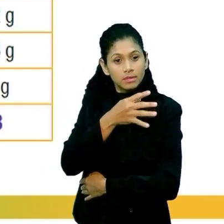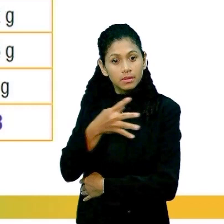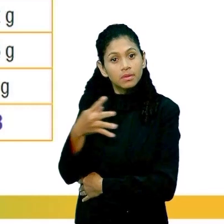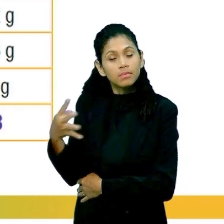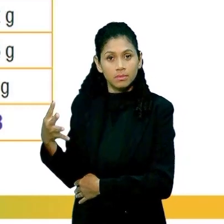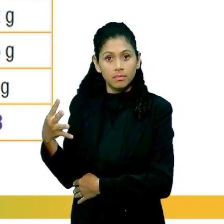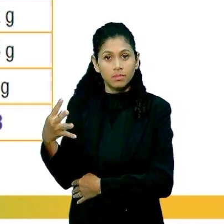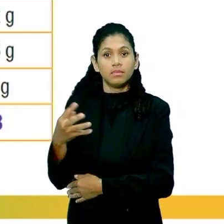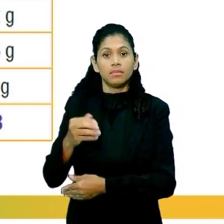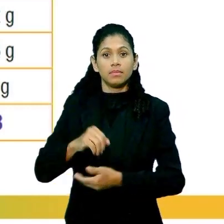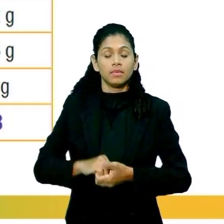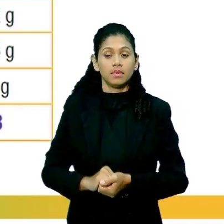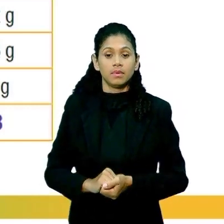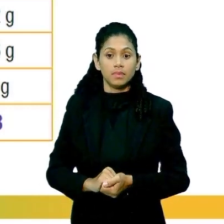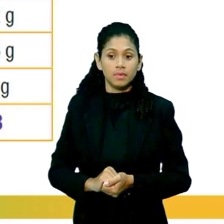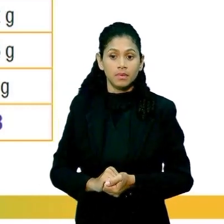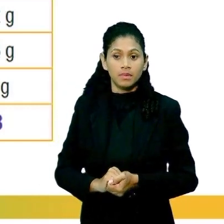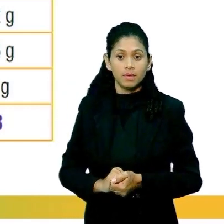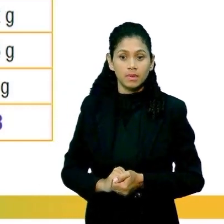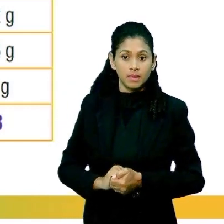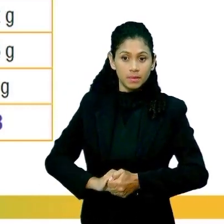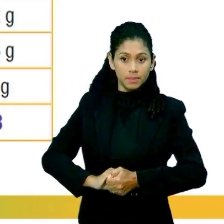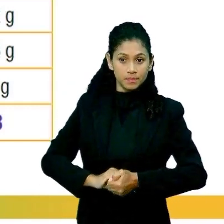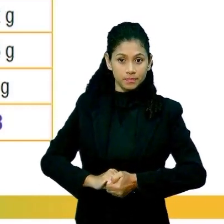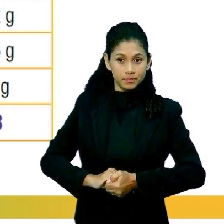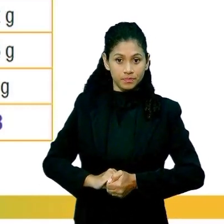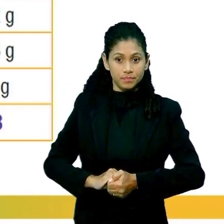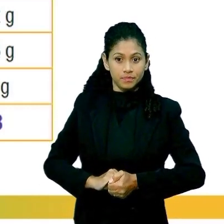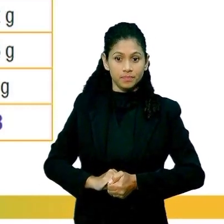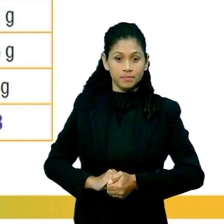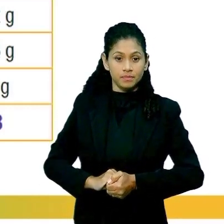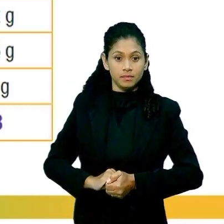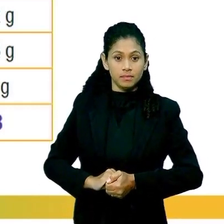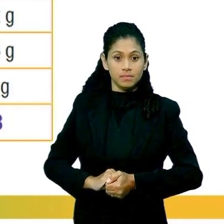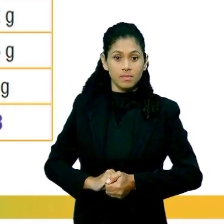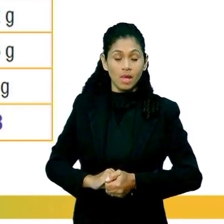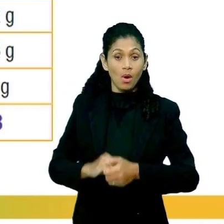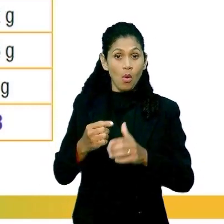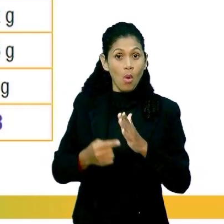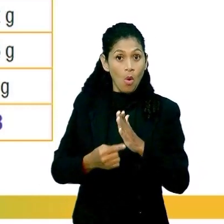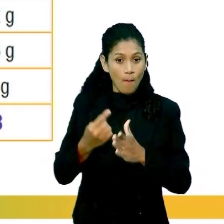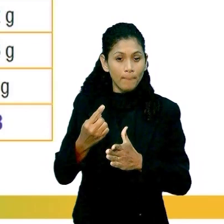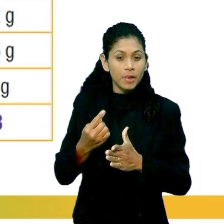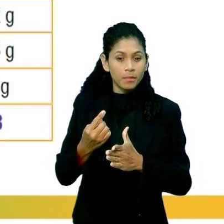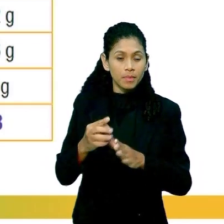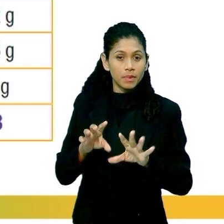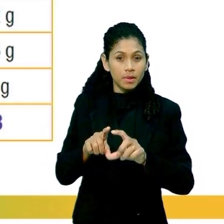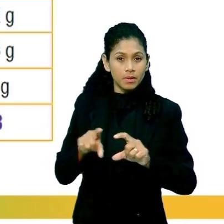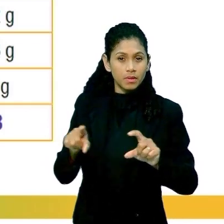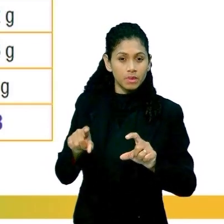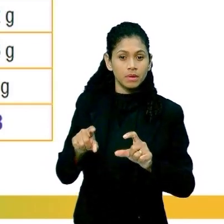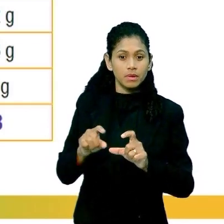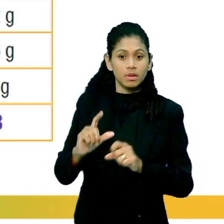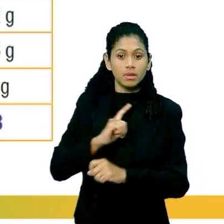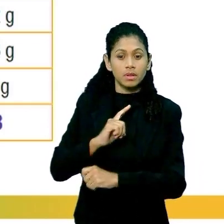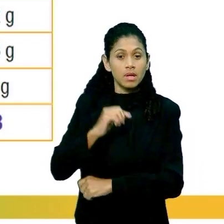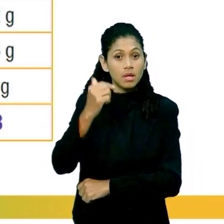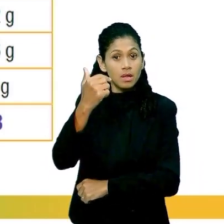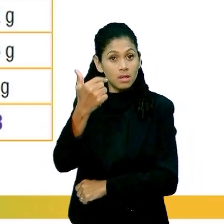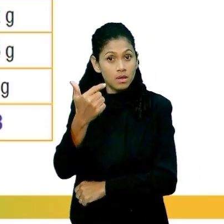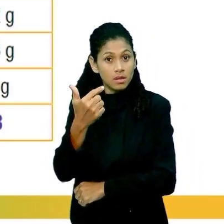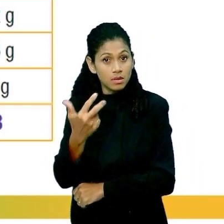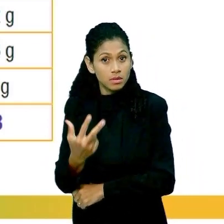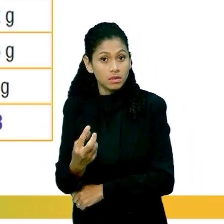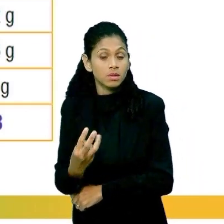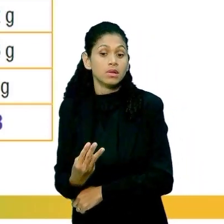isso produz 32 gramas de gás oxigênio. Somando essas massas, nós vamos ter primeiro a lei de